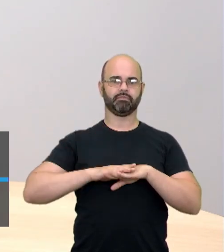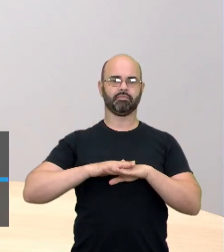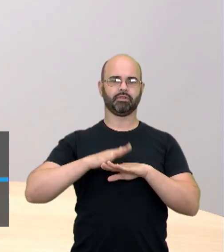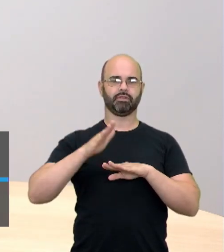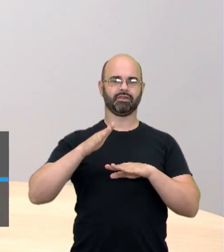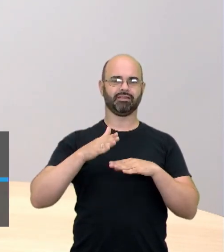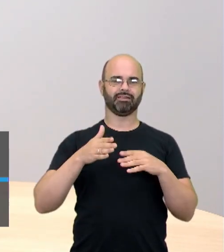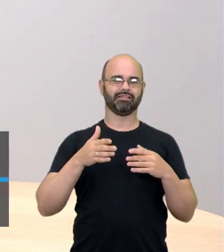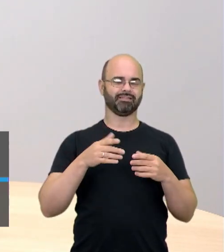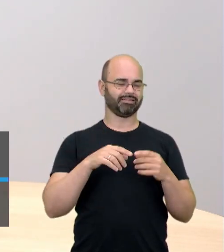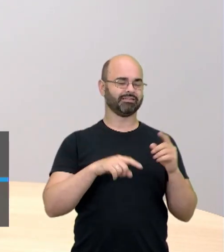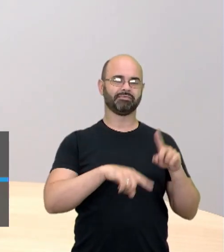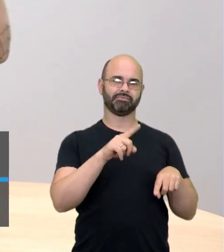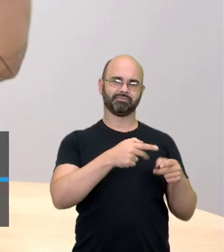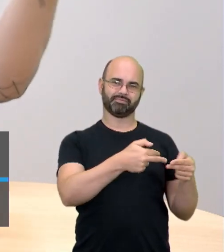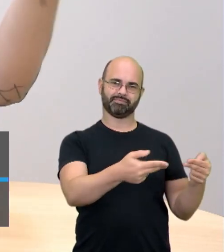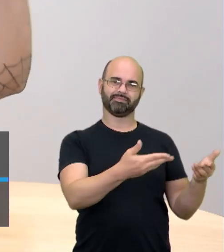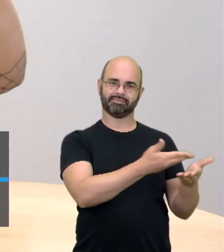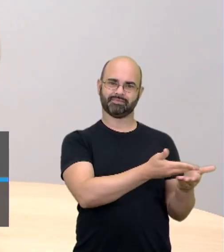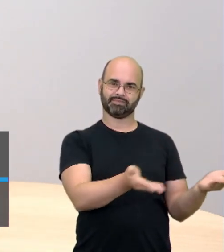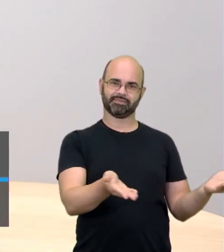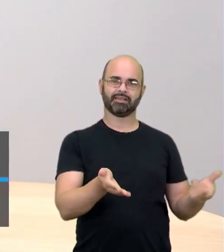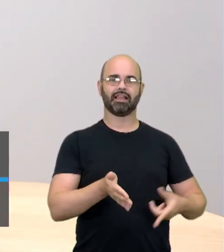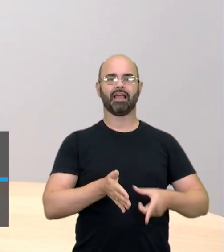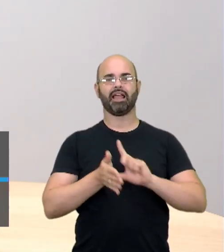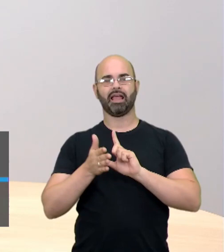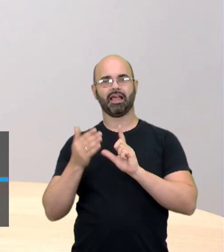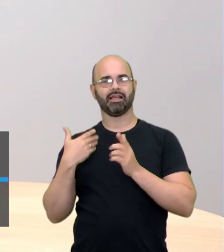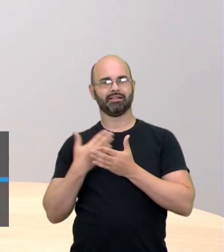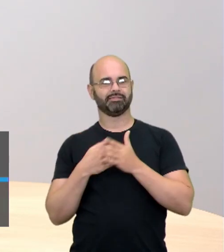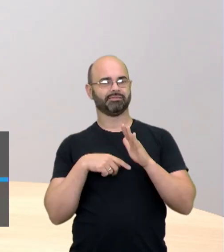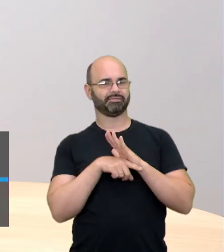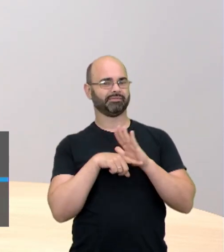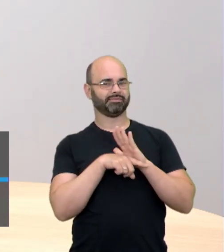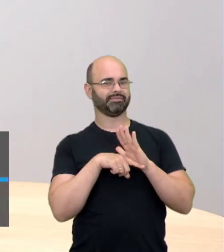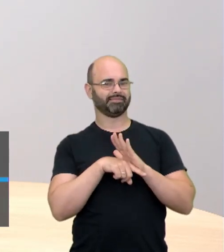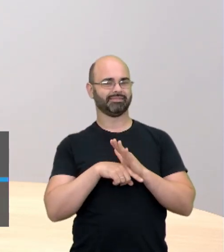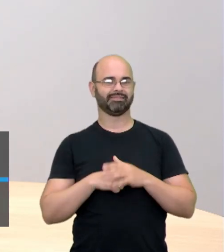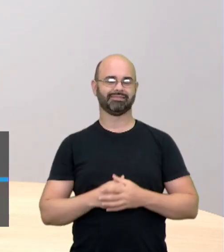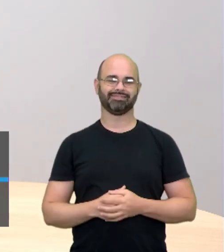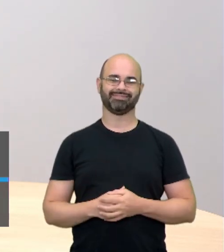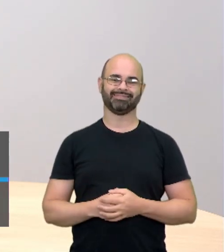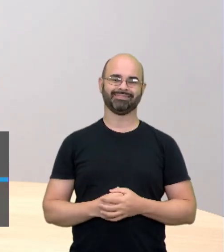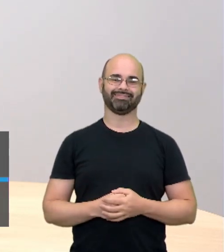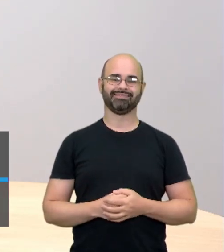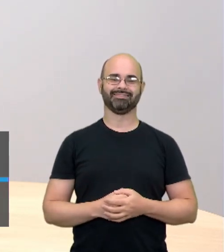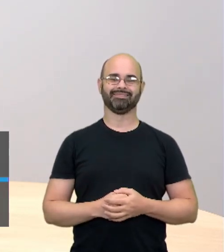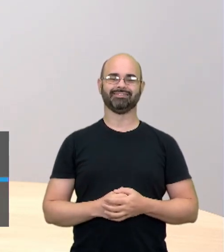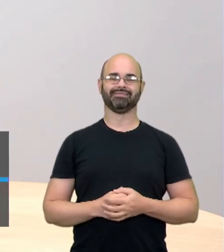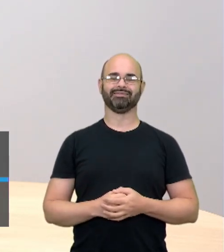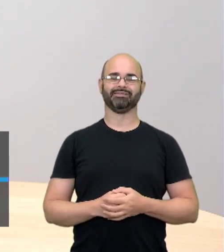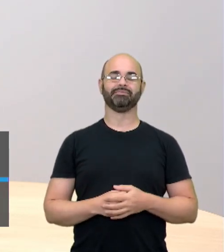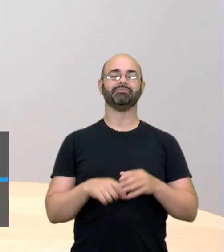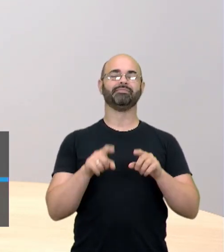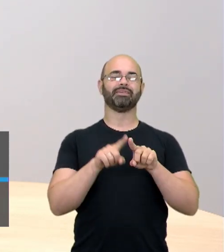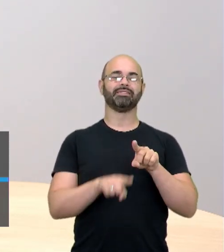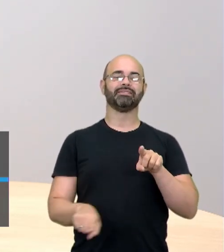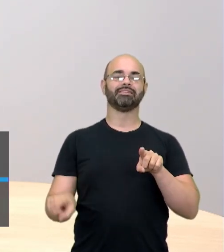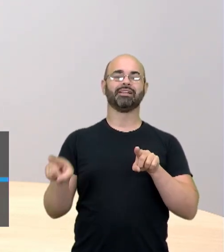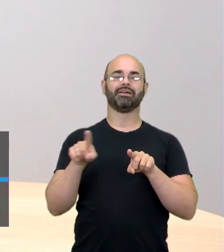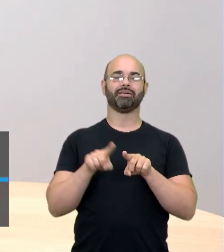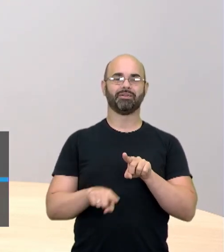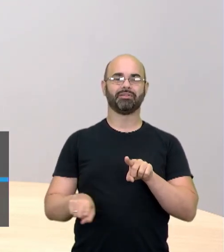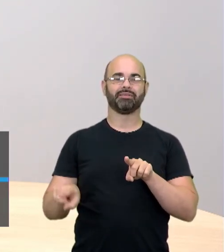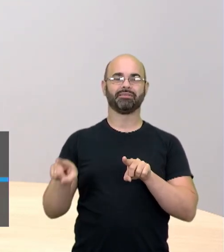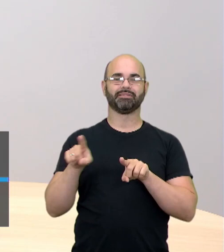daquele objeto determinado do que eu era quando eu comecei o ciclo. Tá certo? Então, esse ciclo do Roger